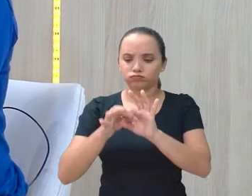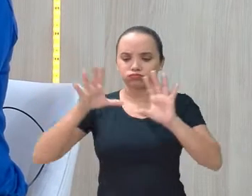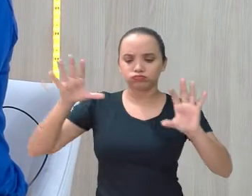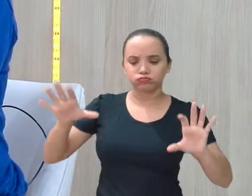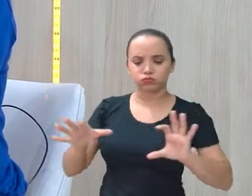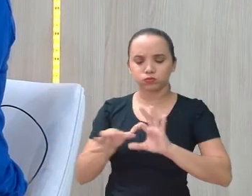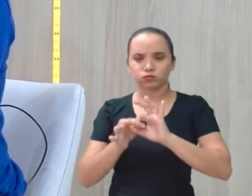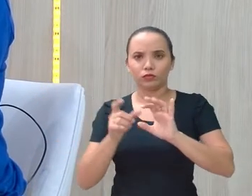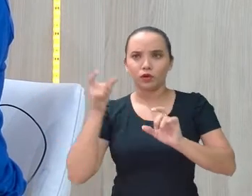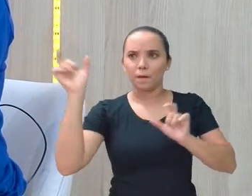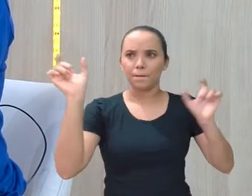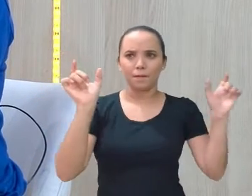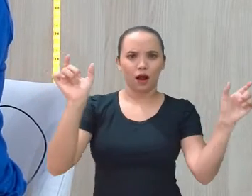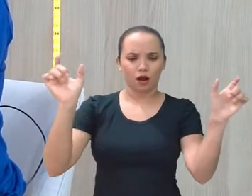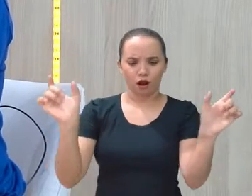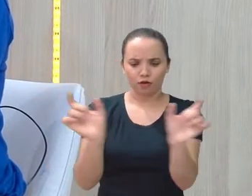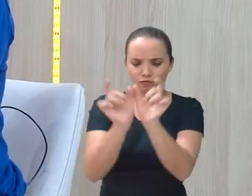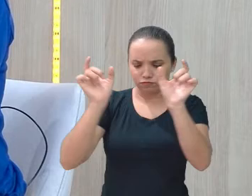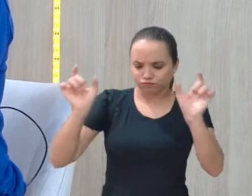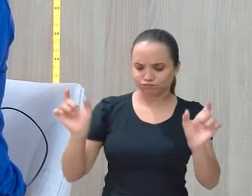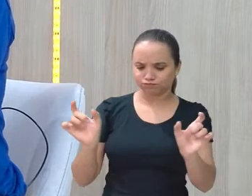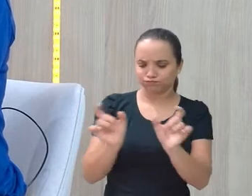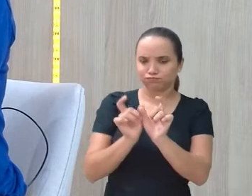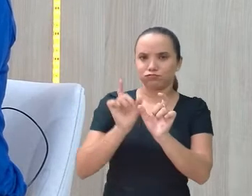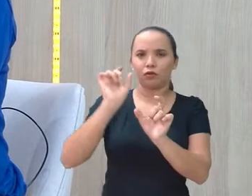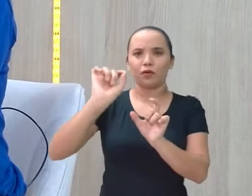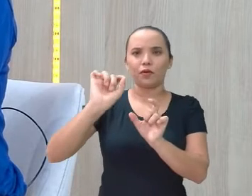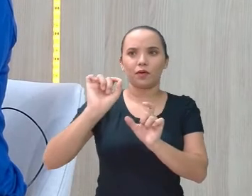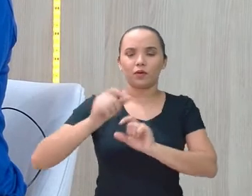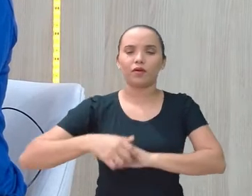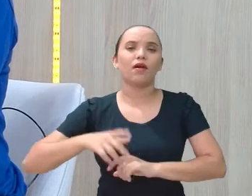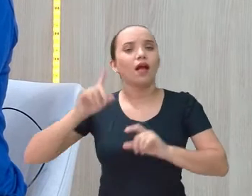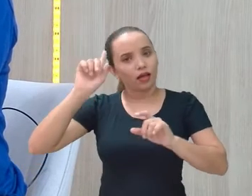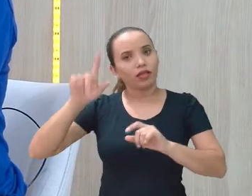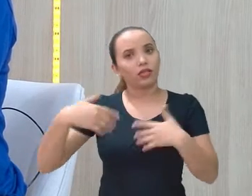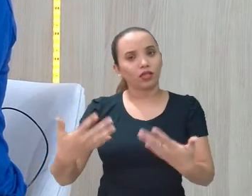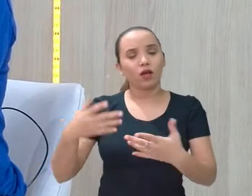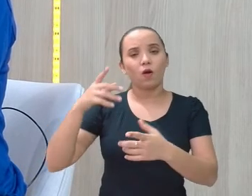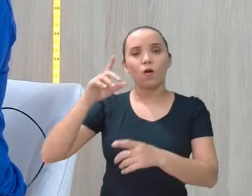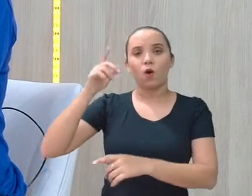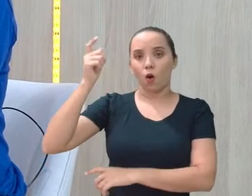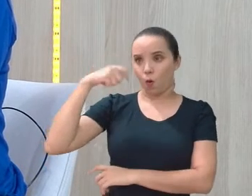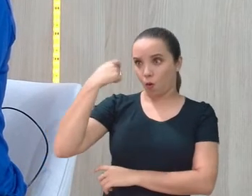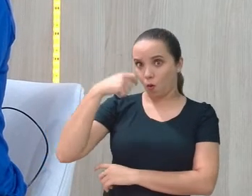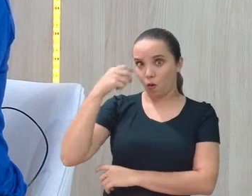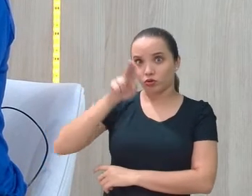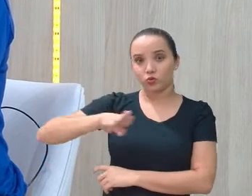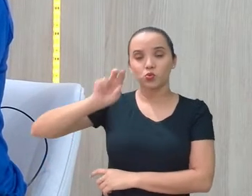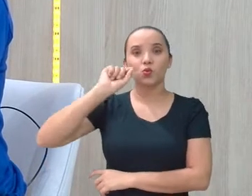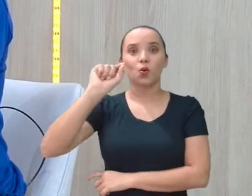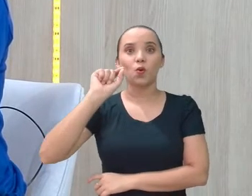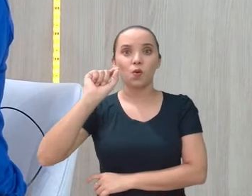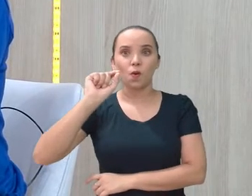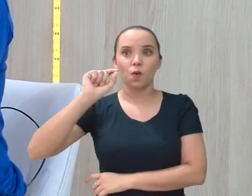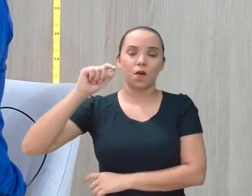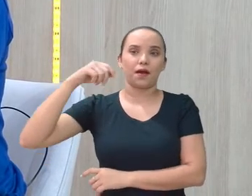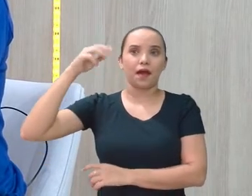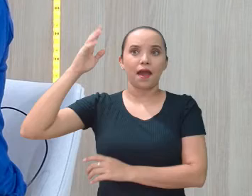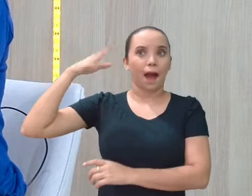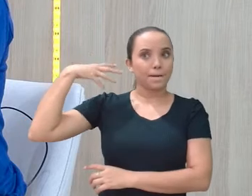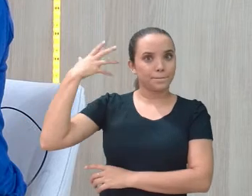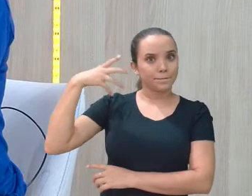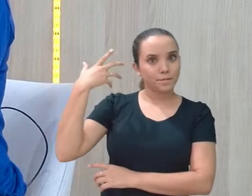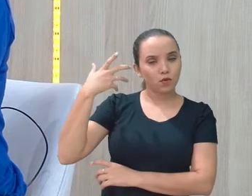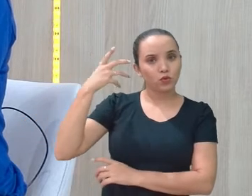artista fez aí foi casar a melodia que ele utiliza, né, nessa rima